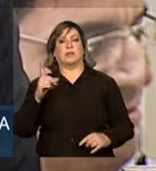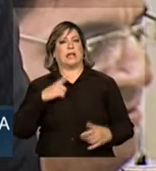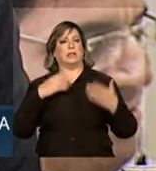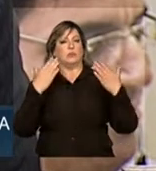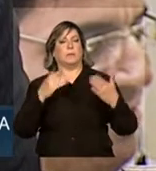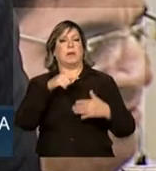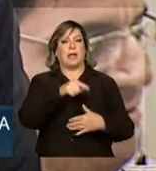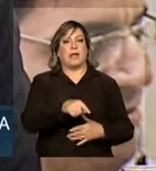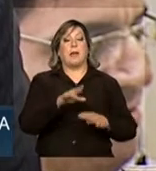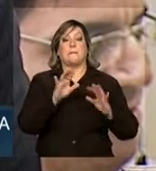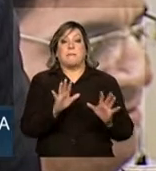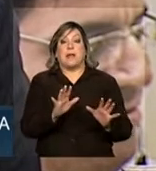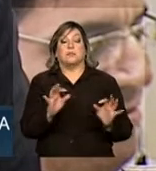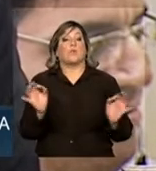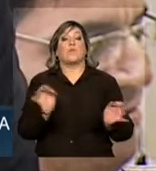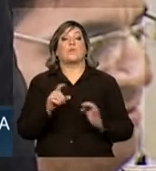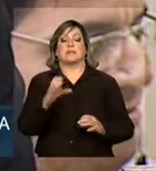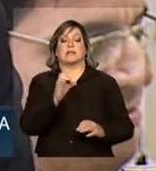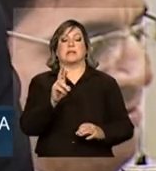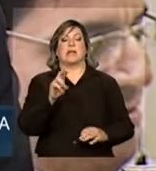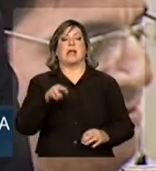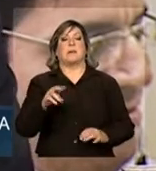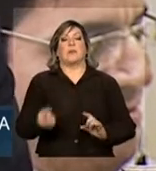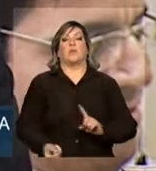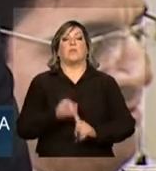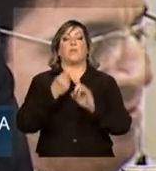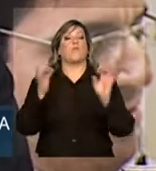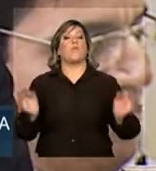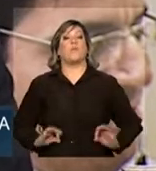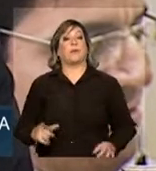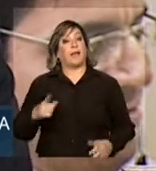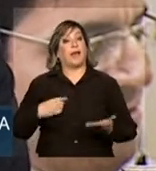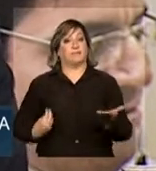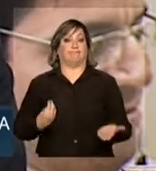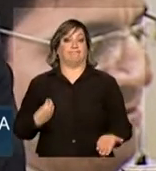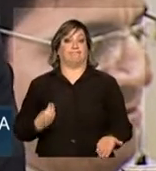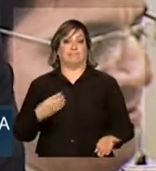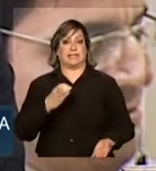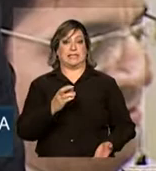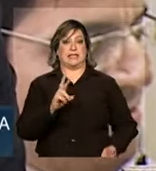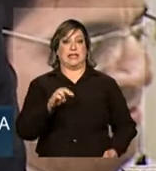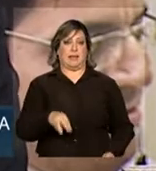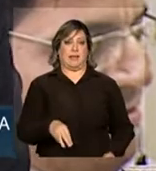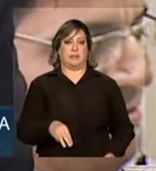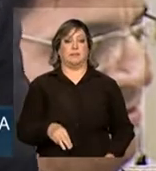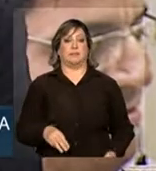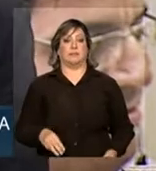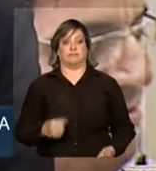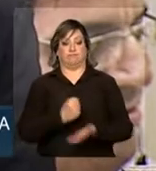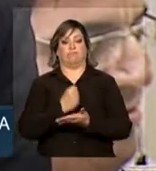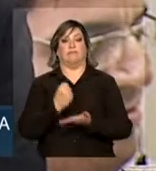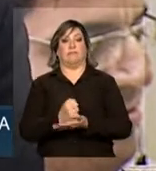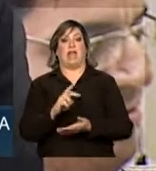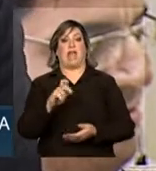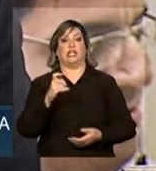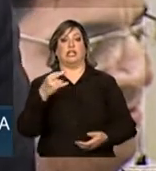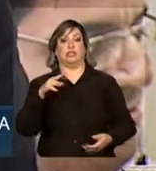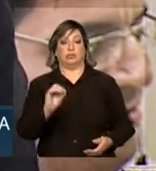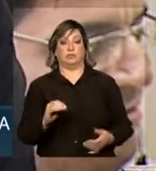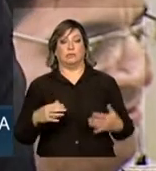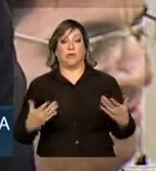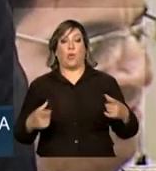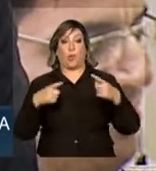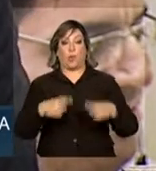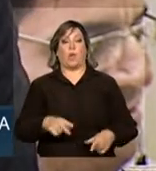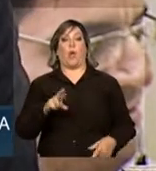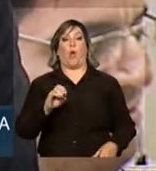em nenhum momento foi inativado o CRM dele ele tem um CRM ativo eh no estado eh de Rondônia por isso que